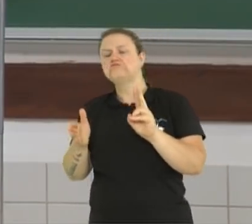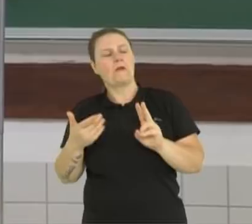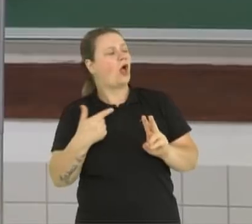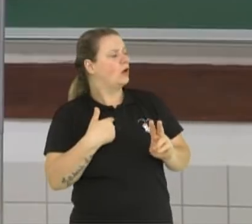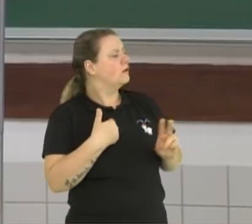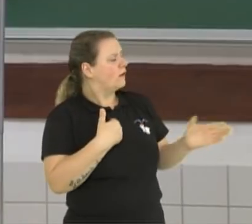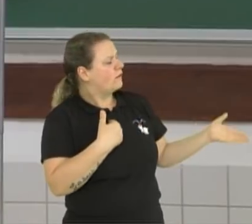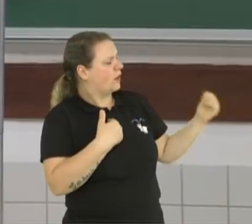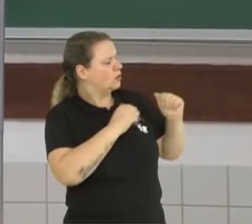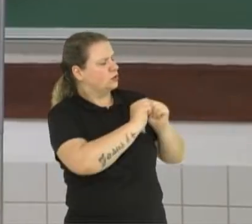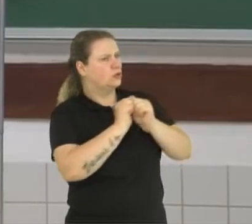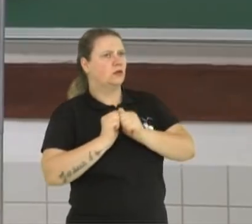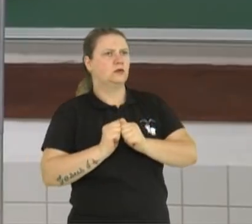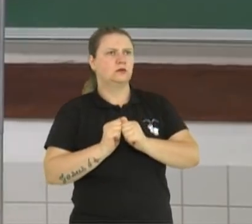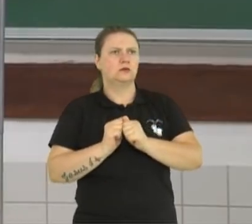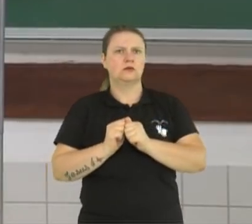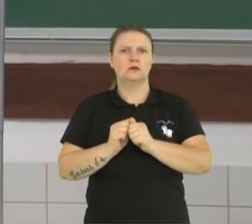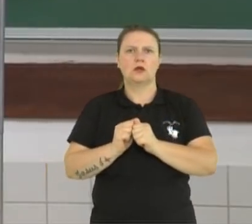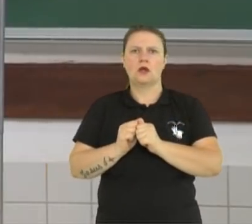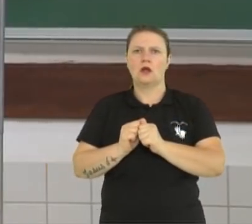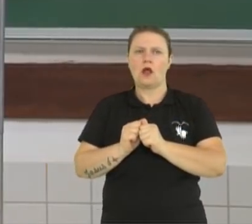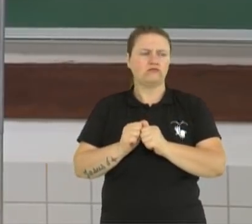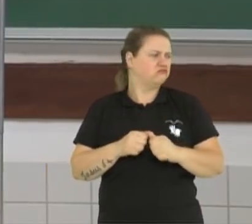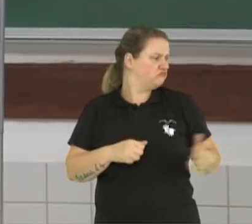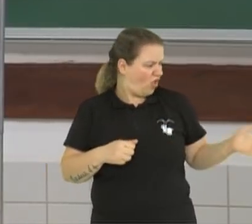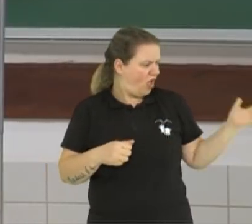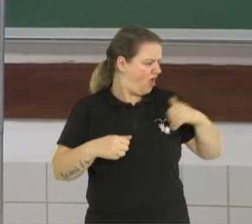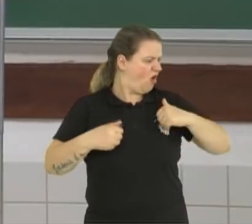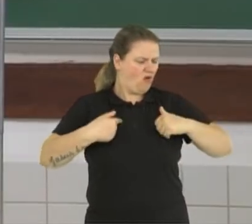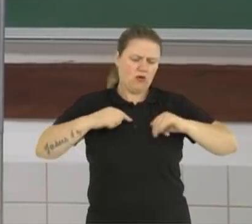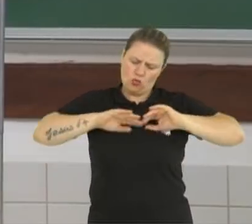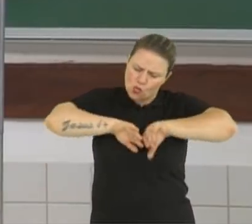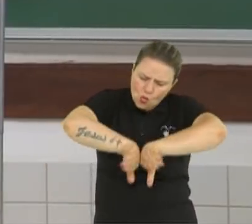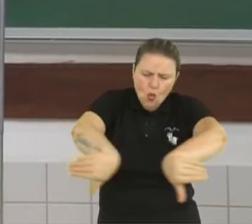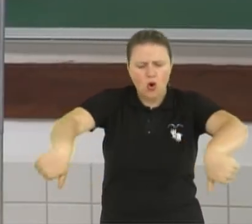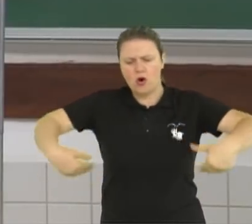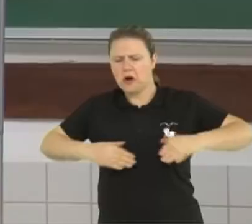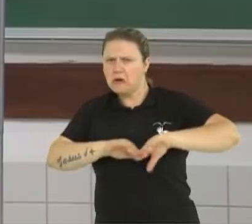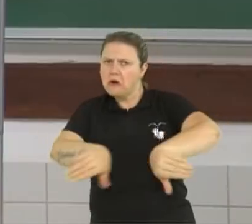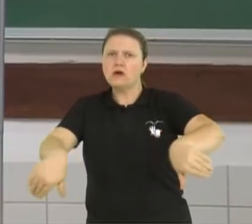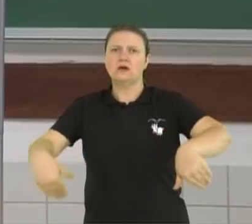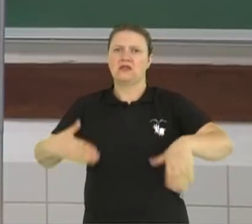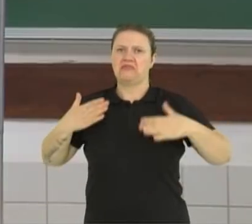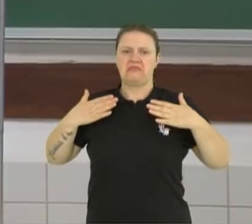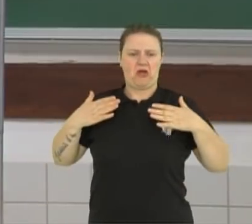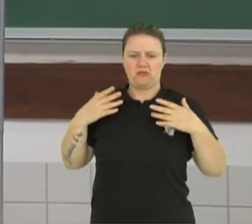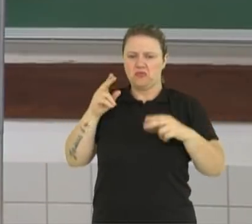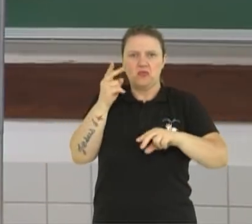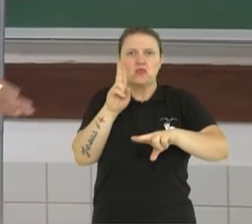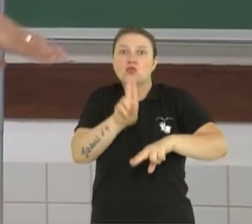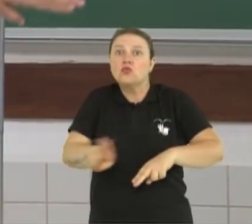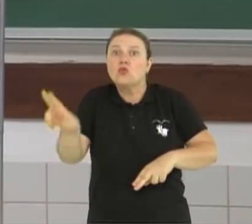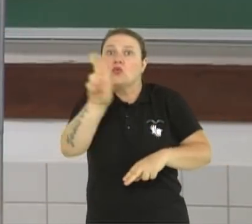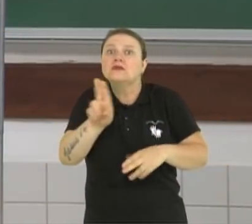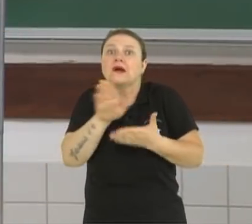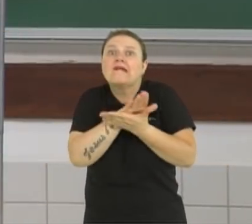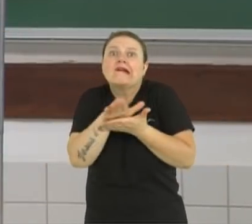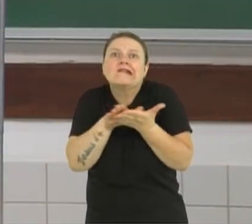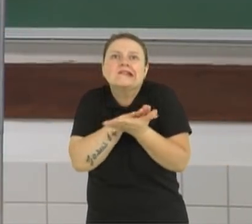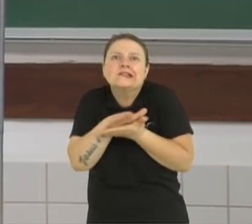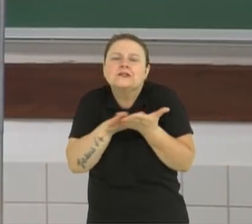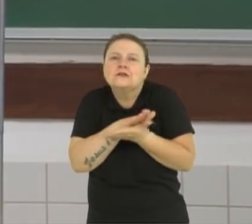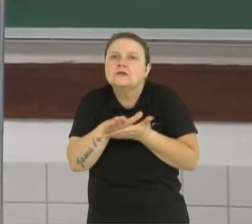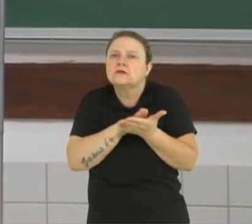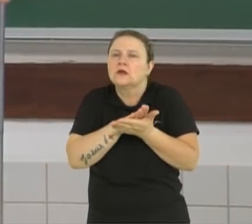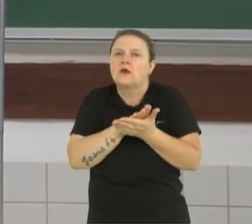foi e sem nada, só ele e foi. Natureza, né? Foi natural. Sumiu lá embaixo,